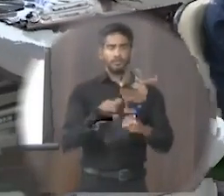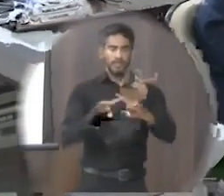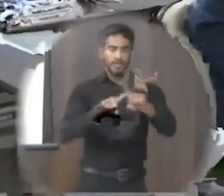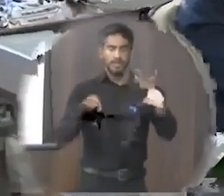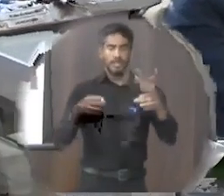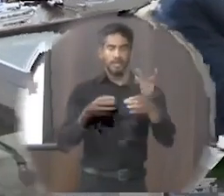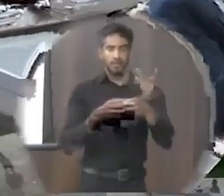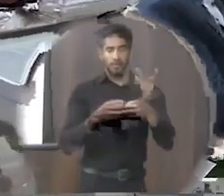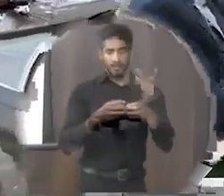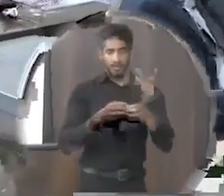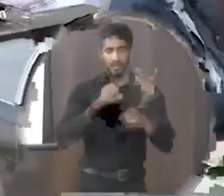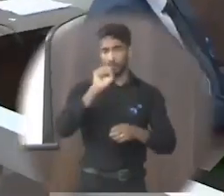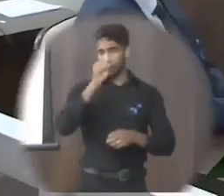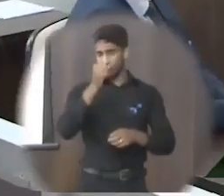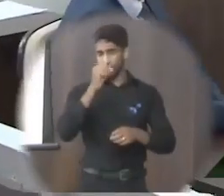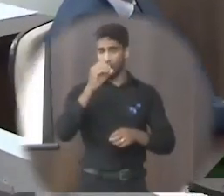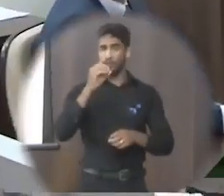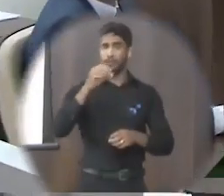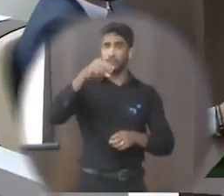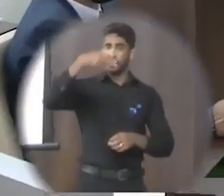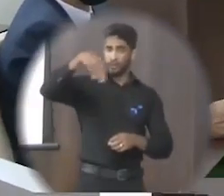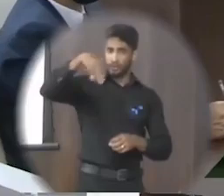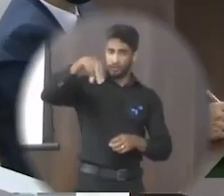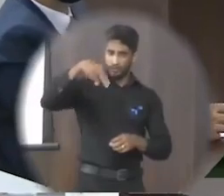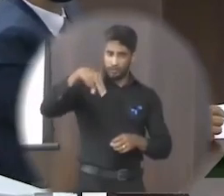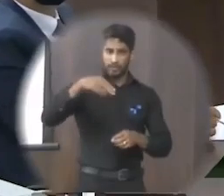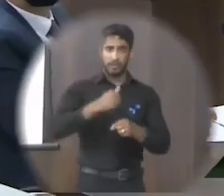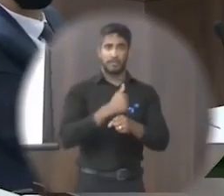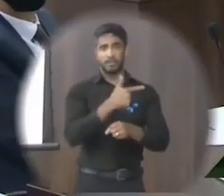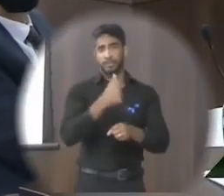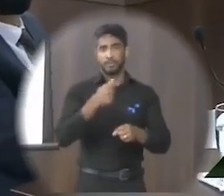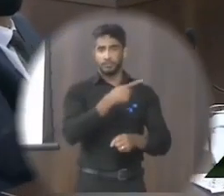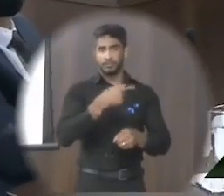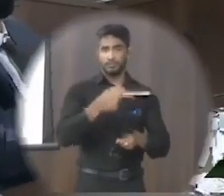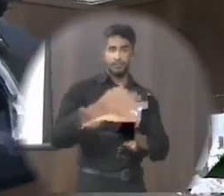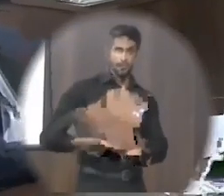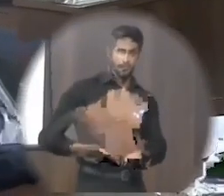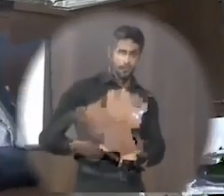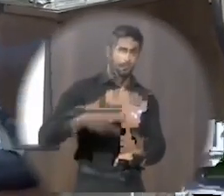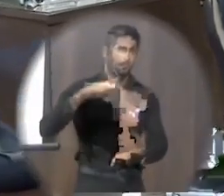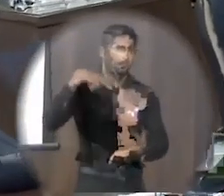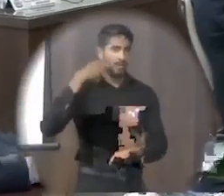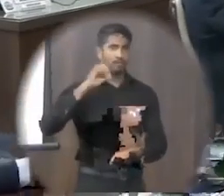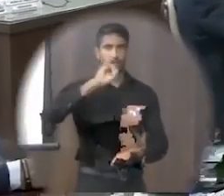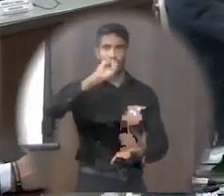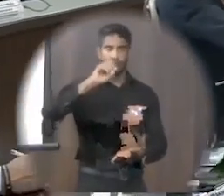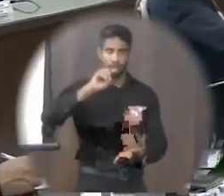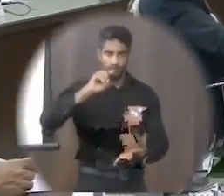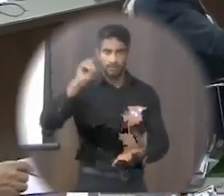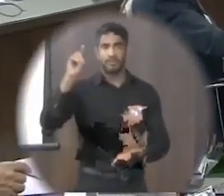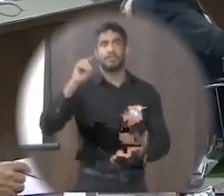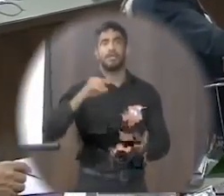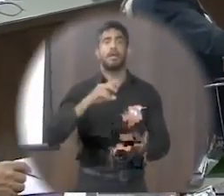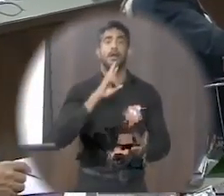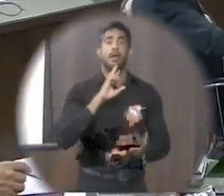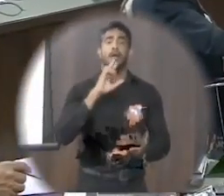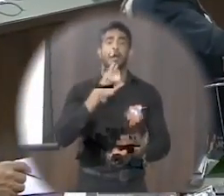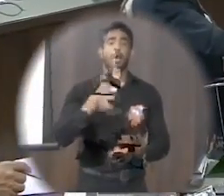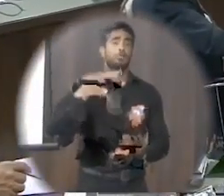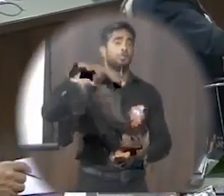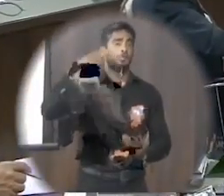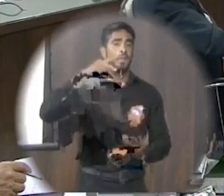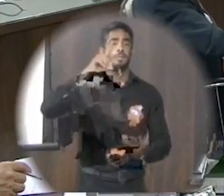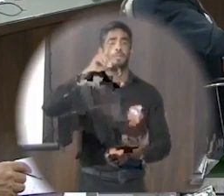das Comissões, 8 de novembro de 2021. Presidente, é o vereador José Tarcísio Mendes. Relator, é o